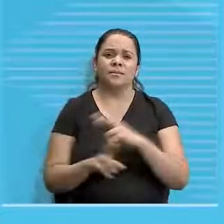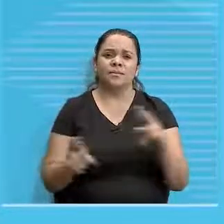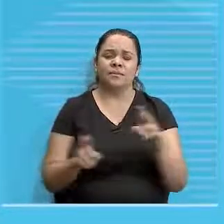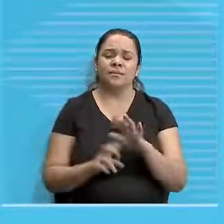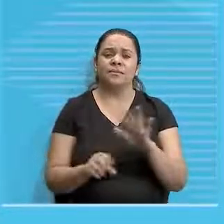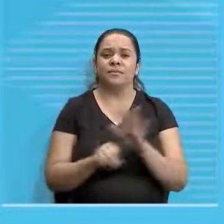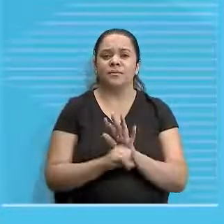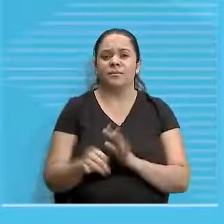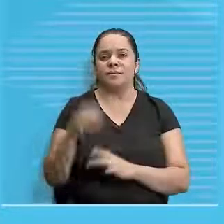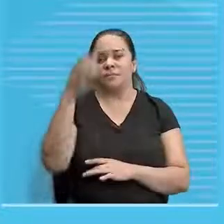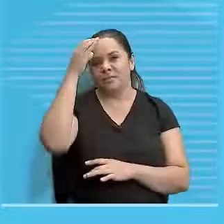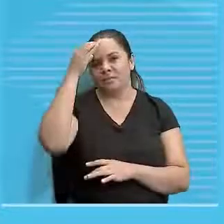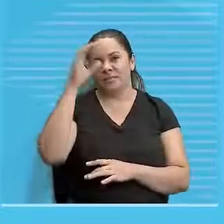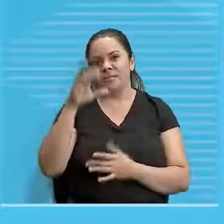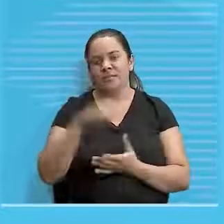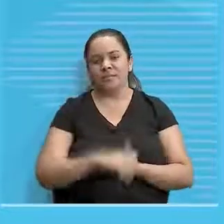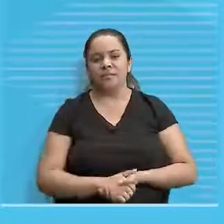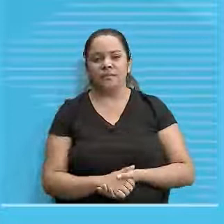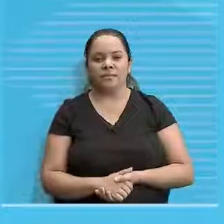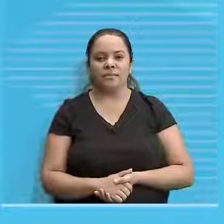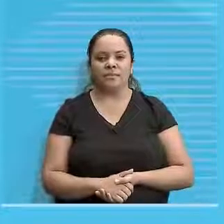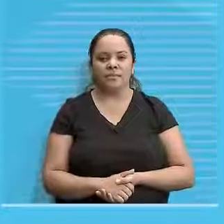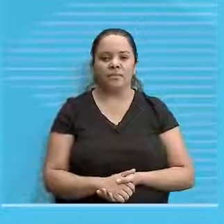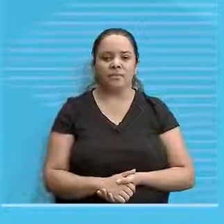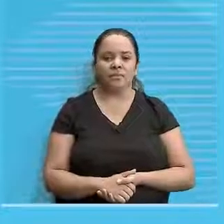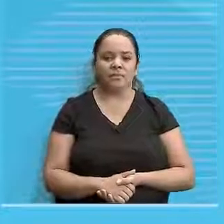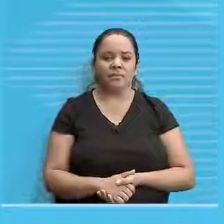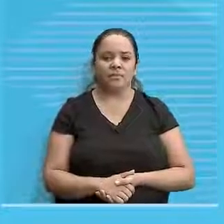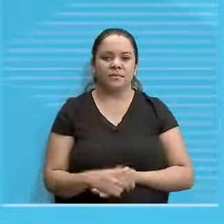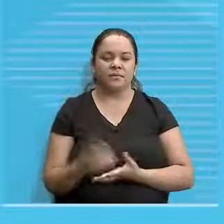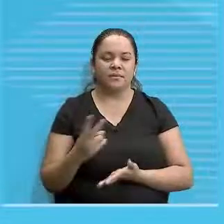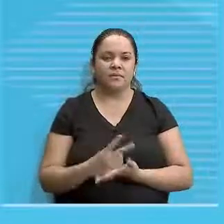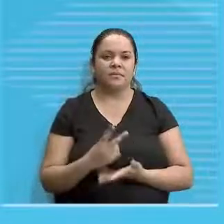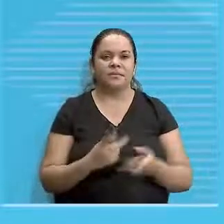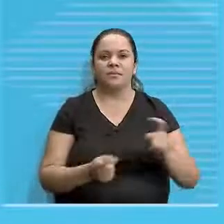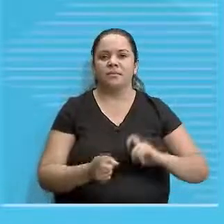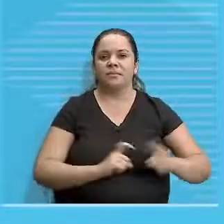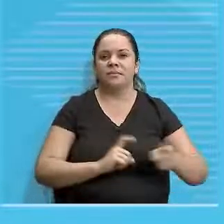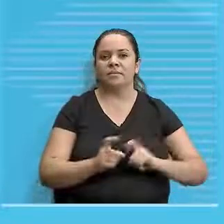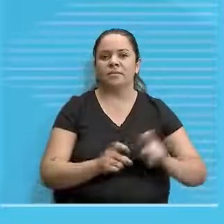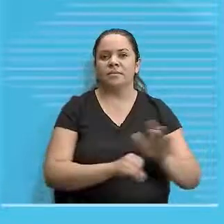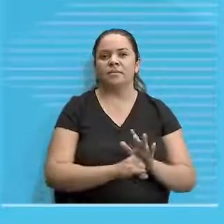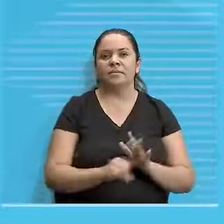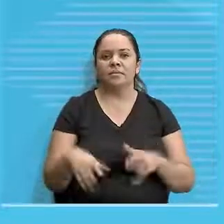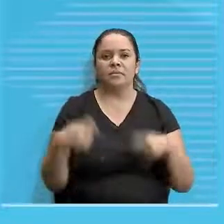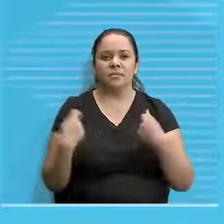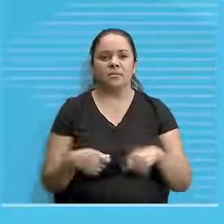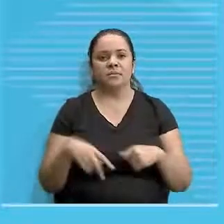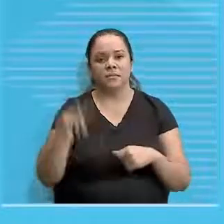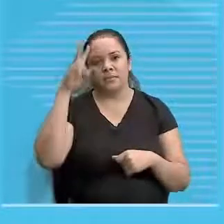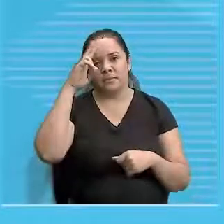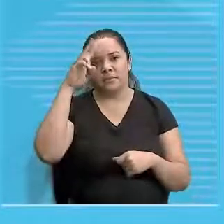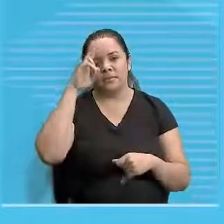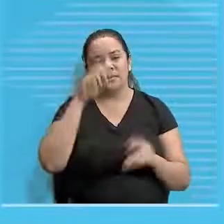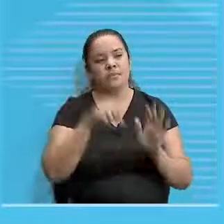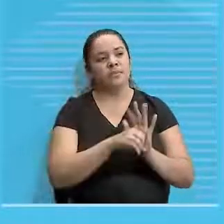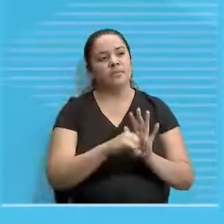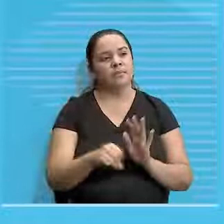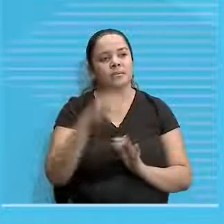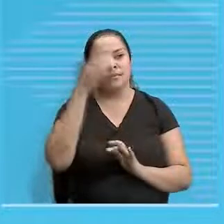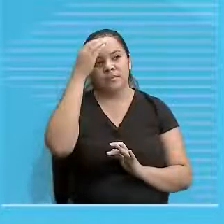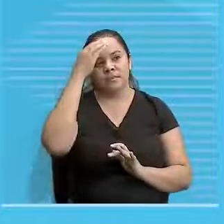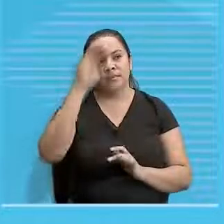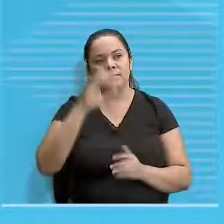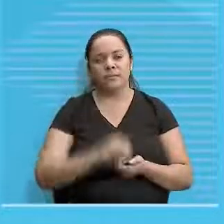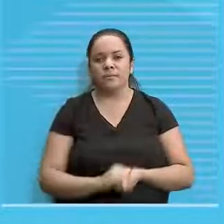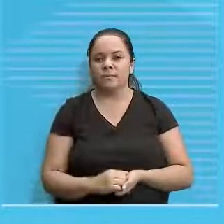gente pensar, discutir identidade, sem a gente lembrar do traço que é a identidade cultural. E sempre quando eu